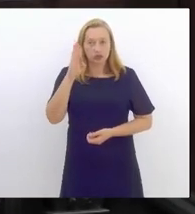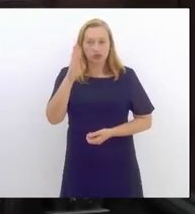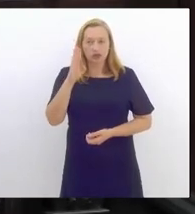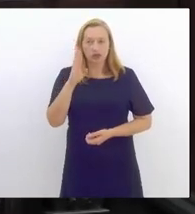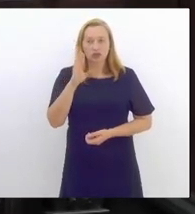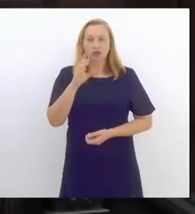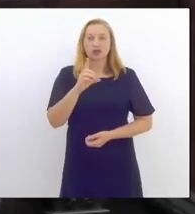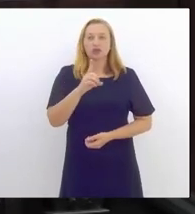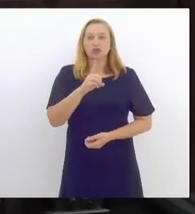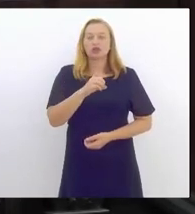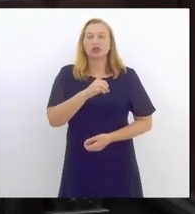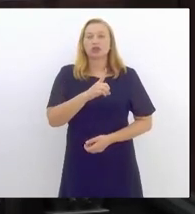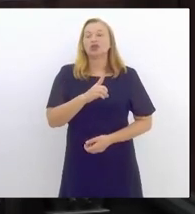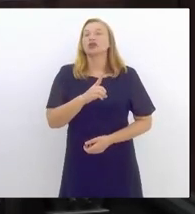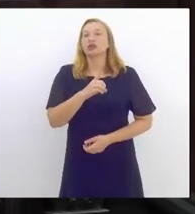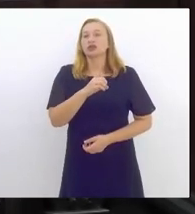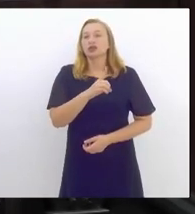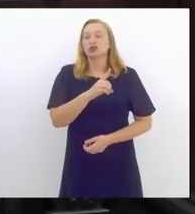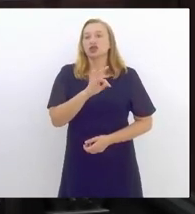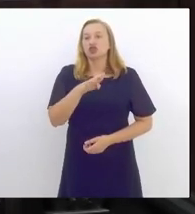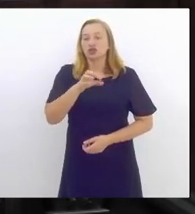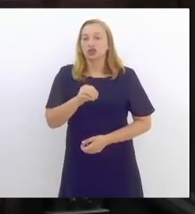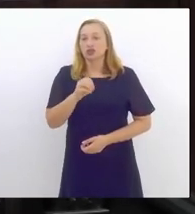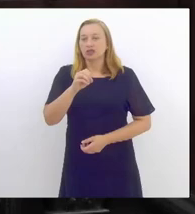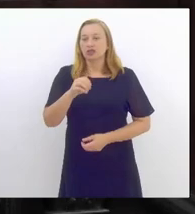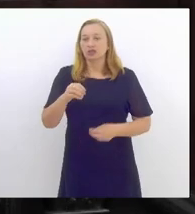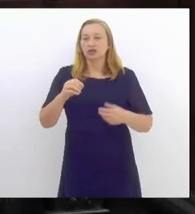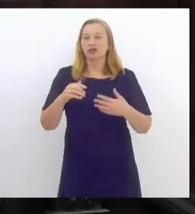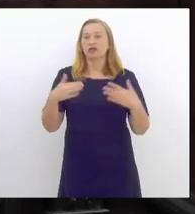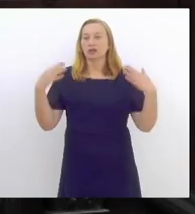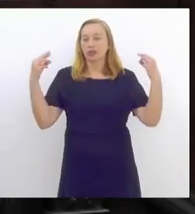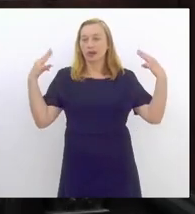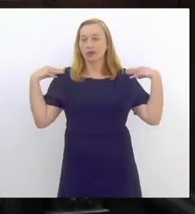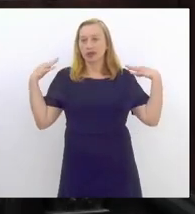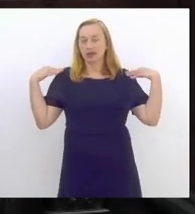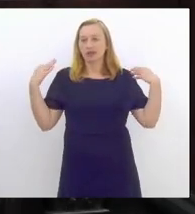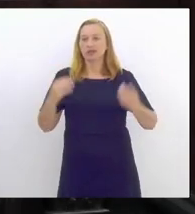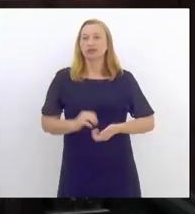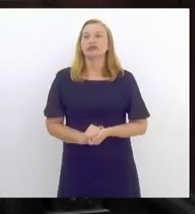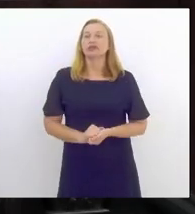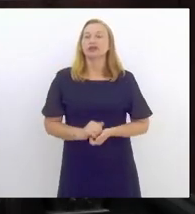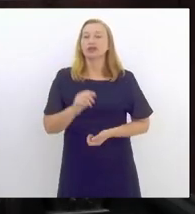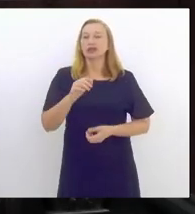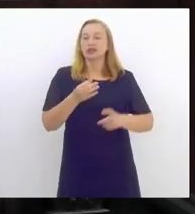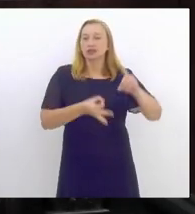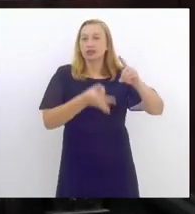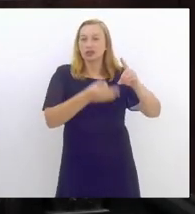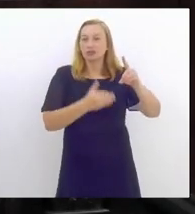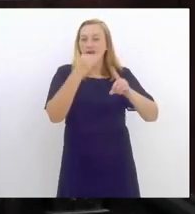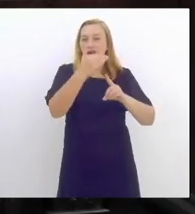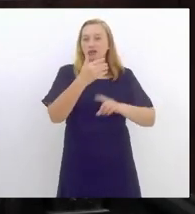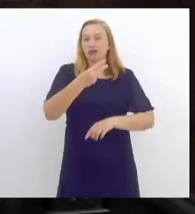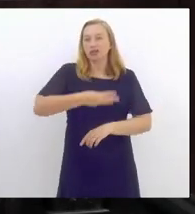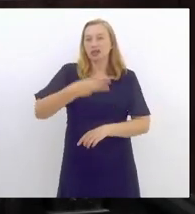Naval da Marinha. O desembargador Edson Aguiar de Vasconcelos, 3º